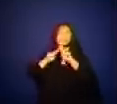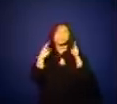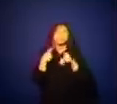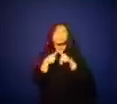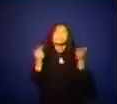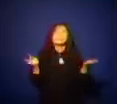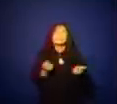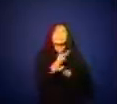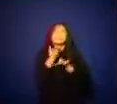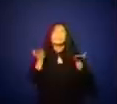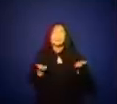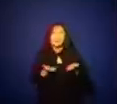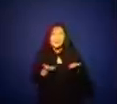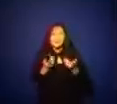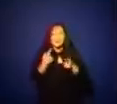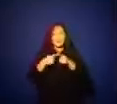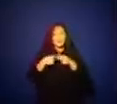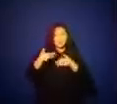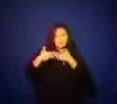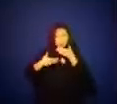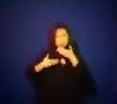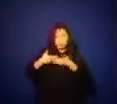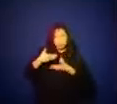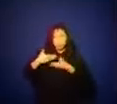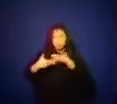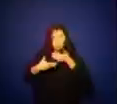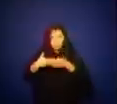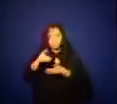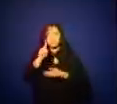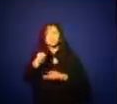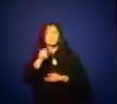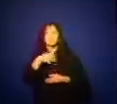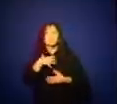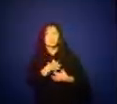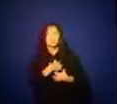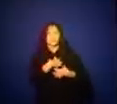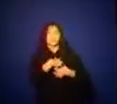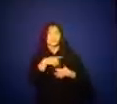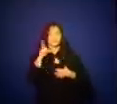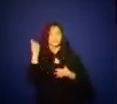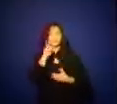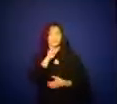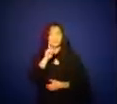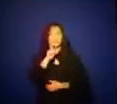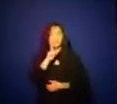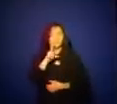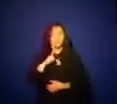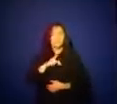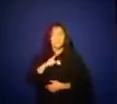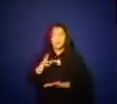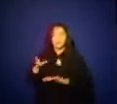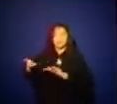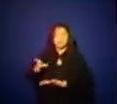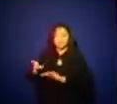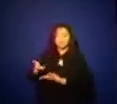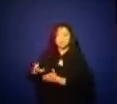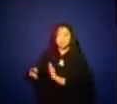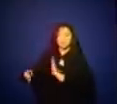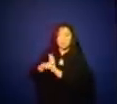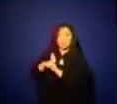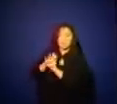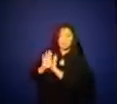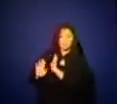bom acho que tem uma parte mais recente que é uma uma sensação de que os Estados Unidos tem uma dinâmica mais própria mais que a China aliás